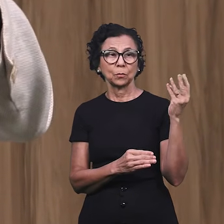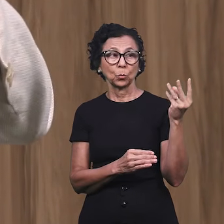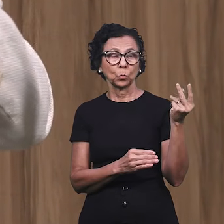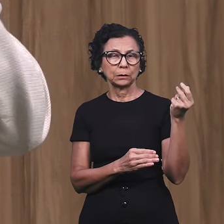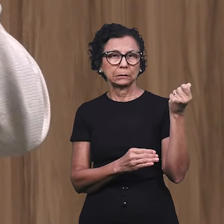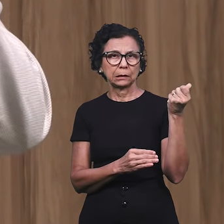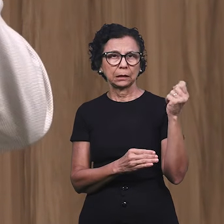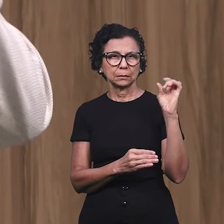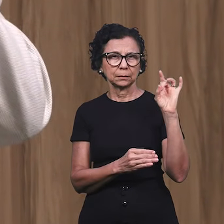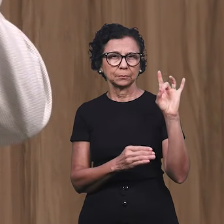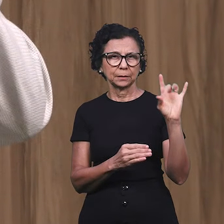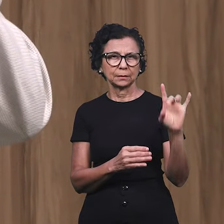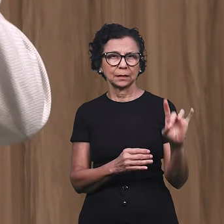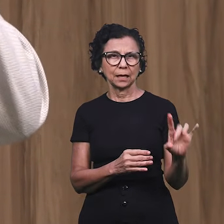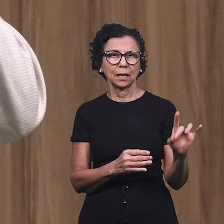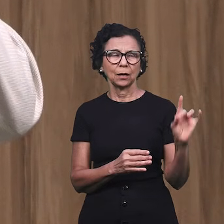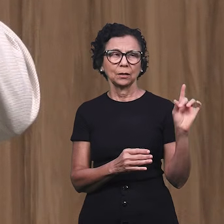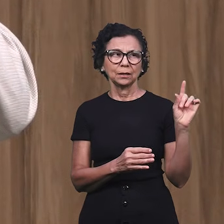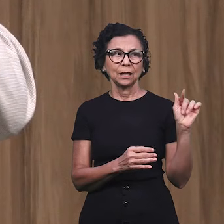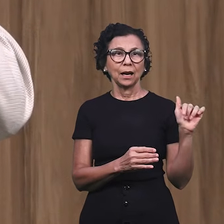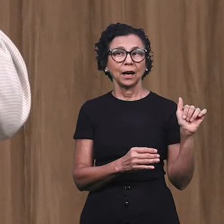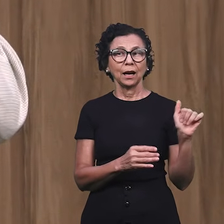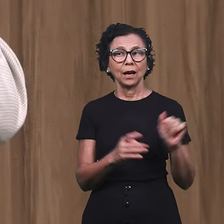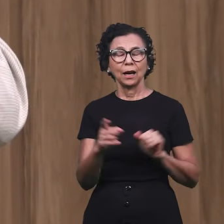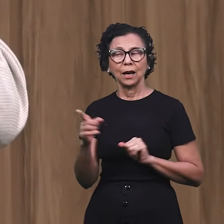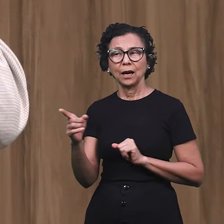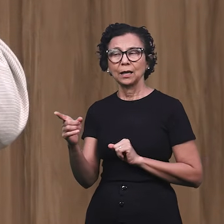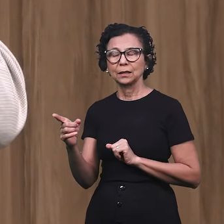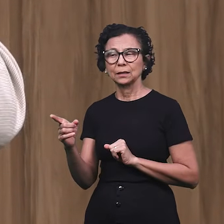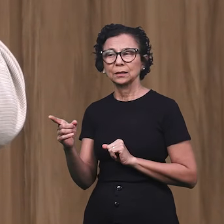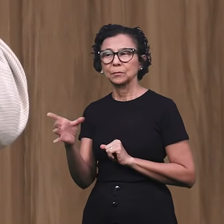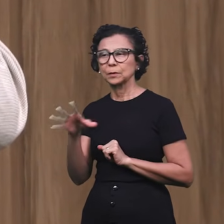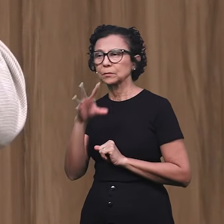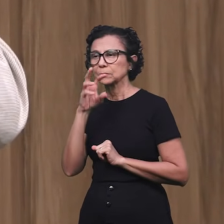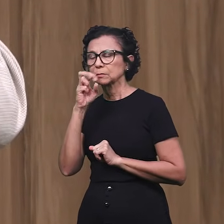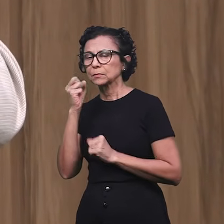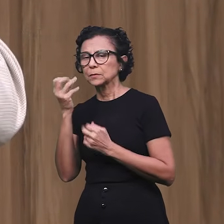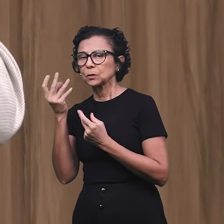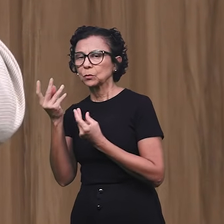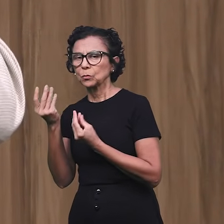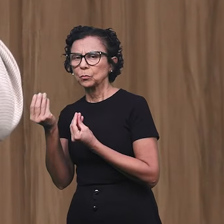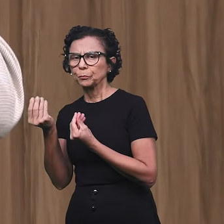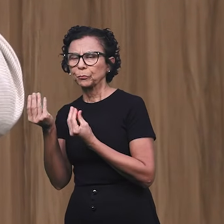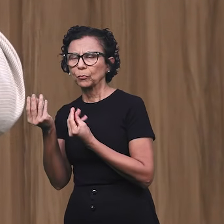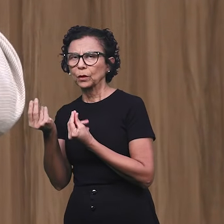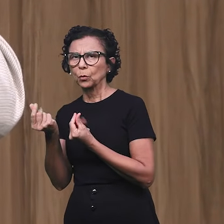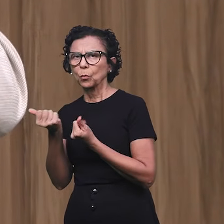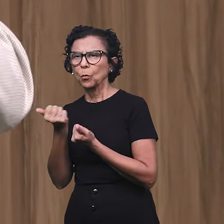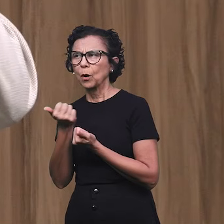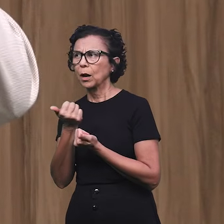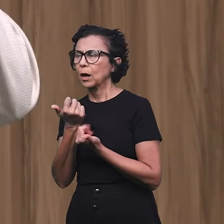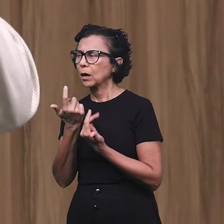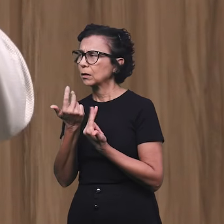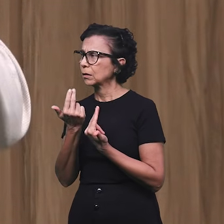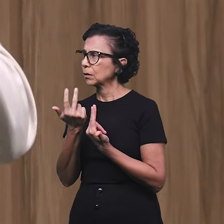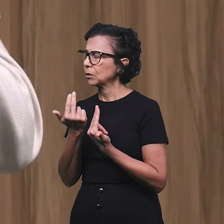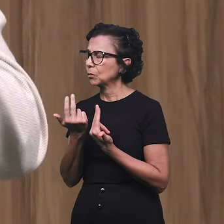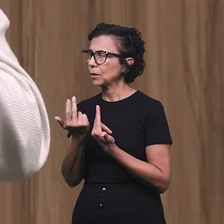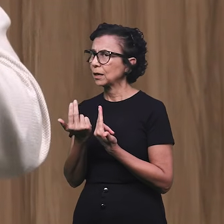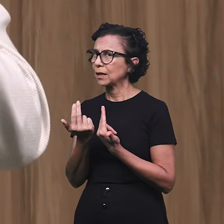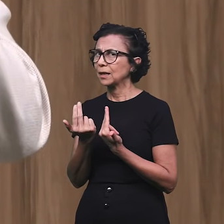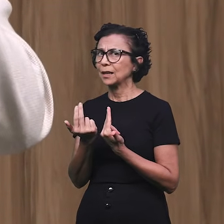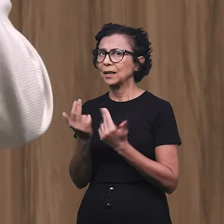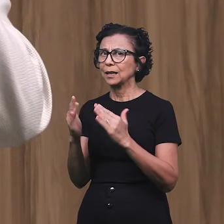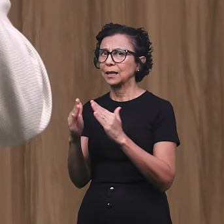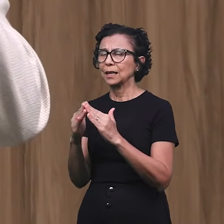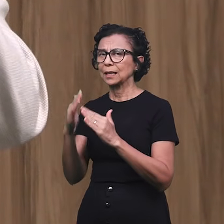dúvida. né? Que é o mesmo cheiro que você vai sentir na igreja, que é o bom cheiro de Cristo. Aleluia. Você vai sentir o mesmo cheiro da sua casa.